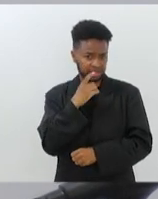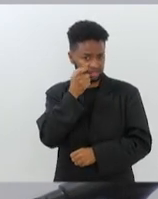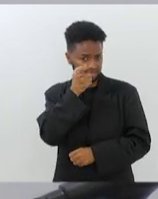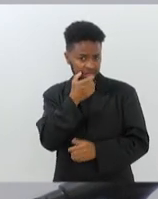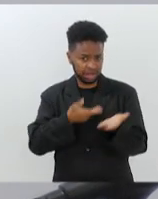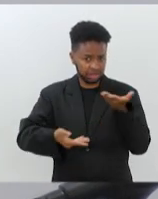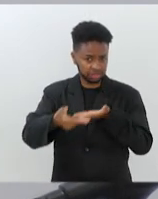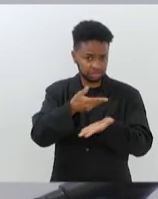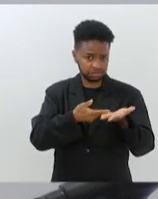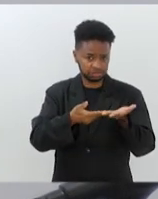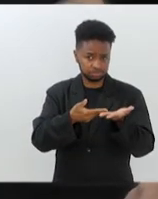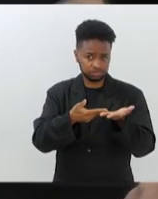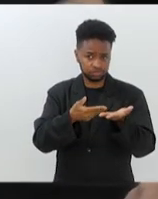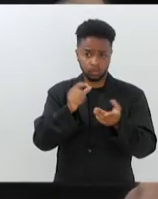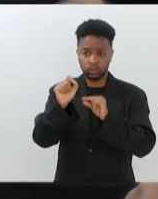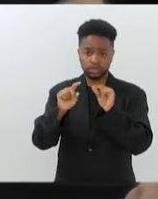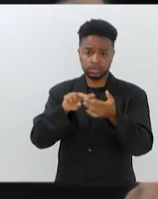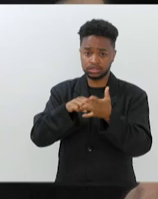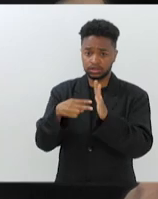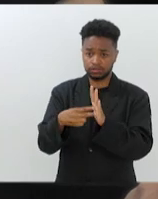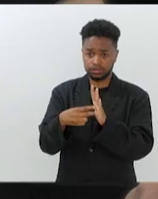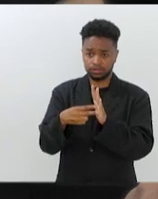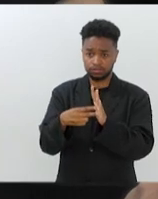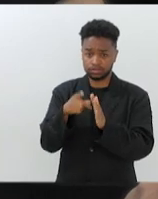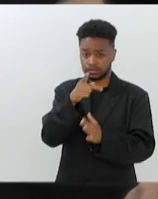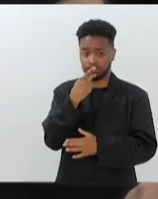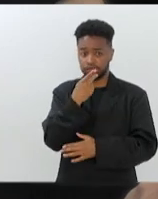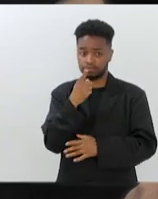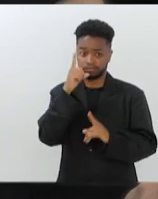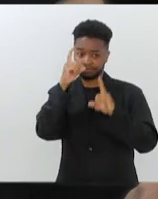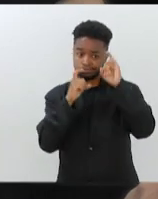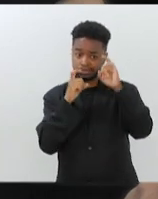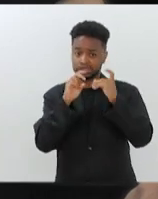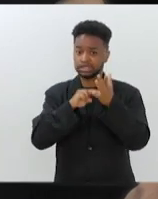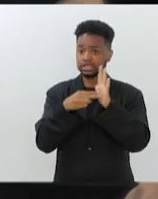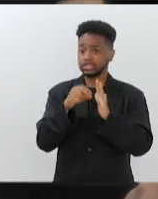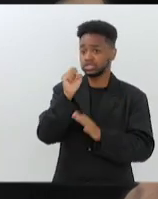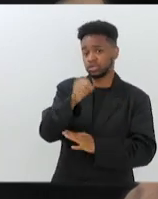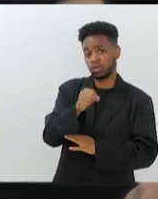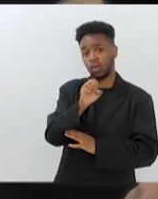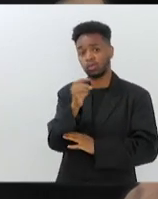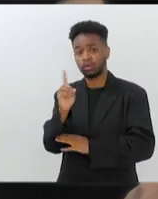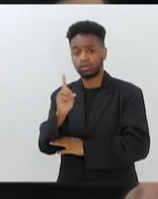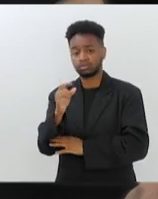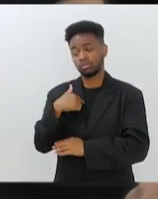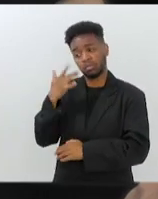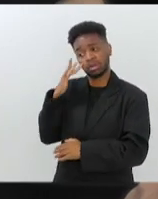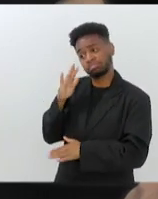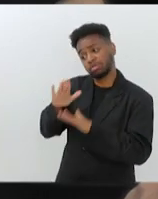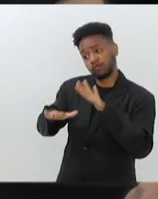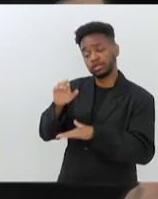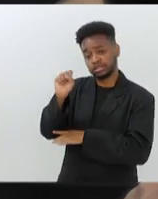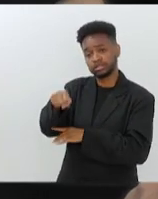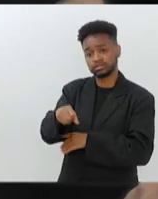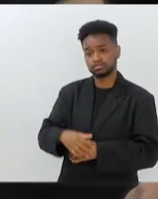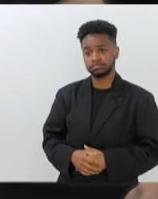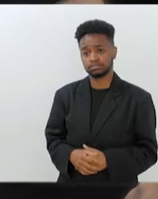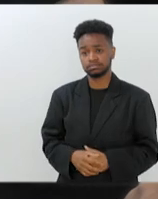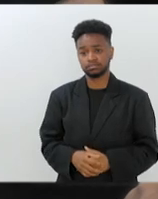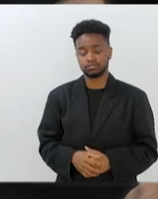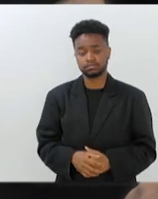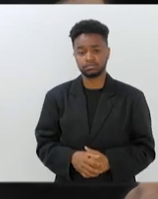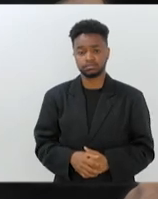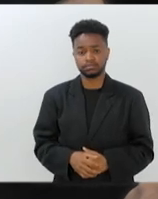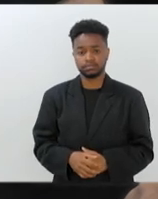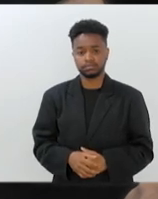interesse que que significa essa menção com o rosto que a senhora fez sim ou não pode ser que sim conflito de interesse tá